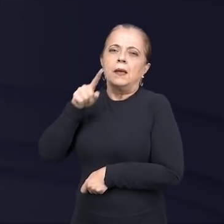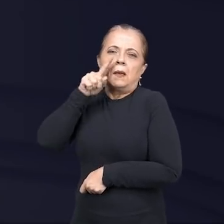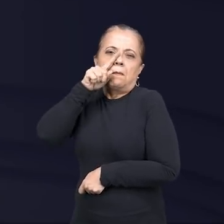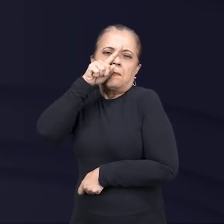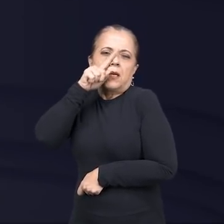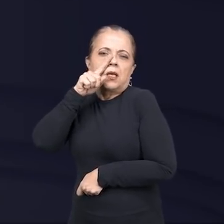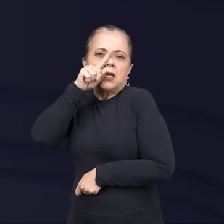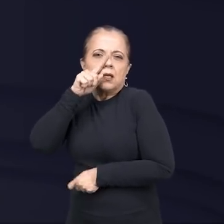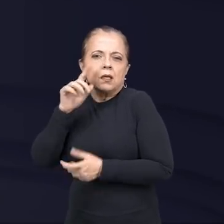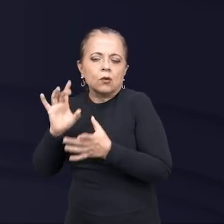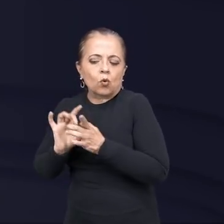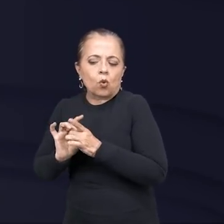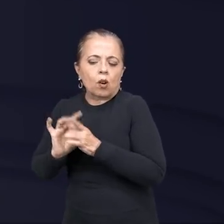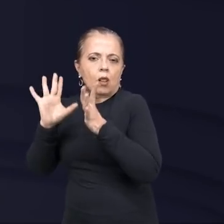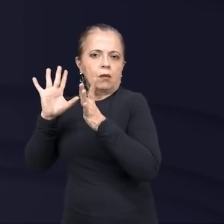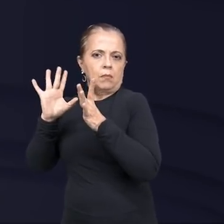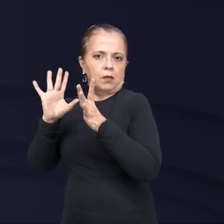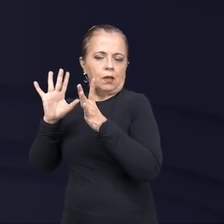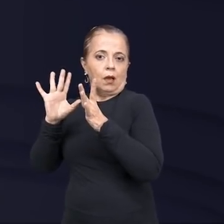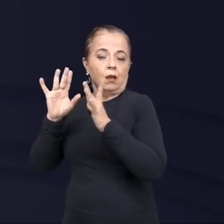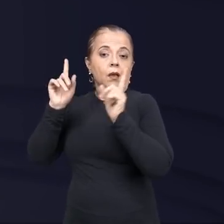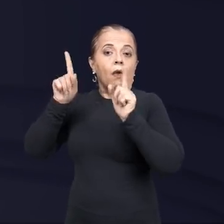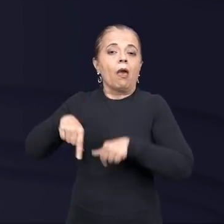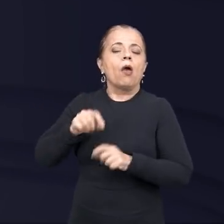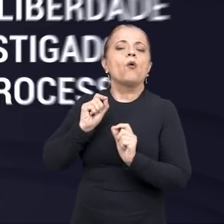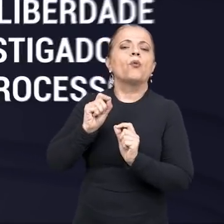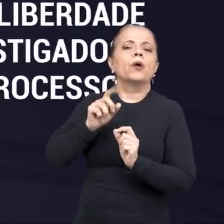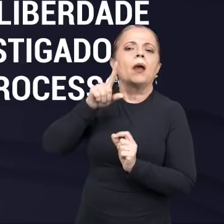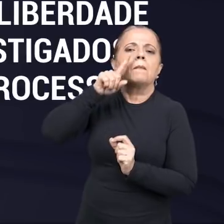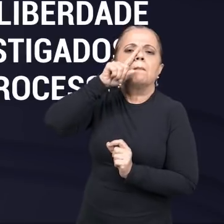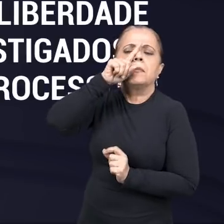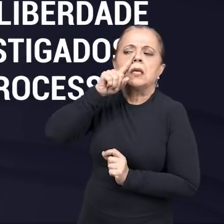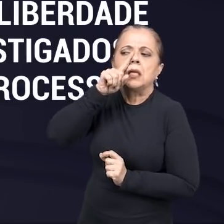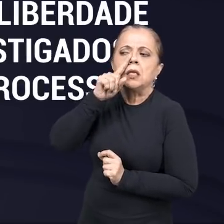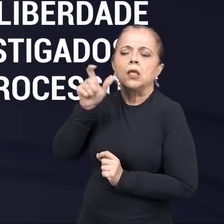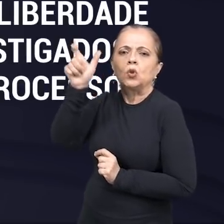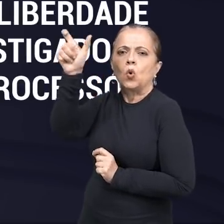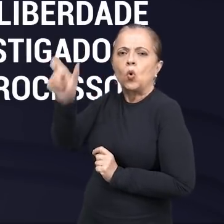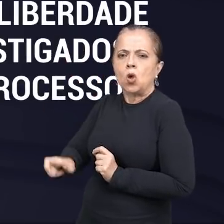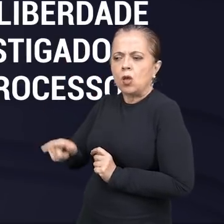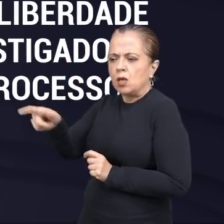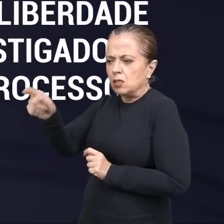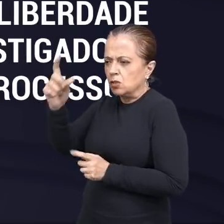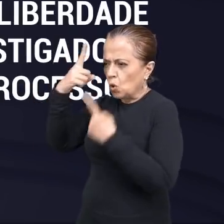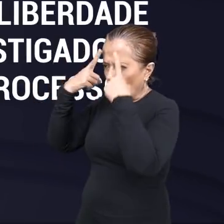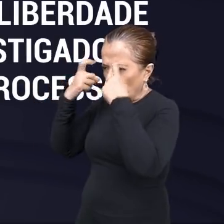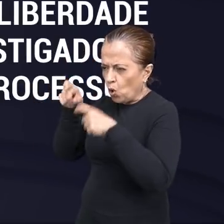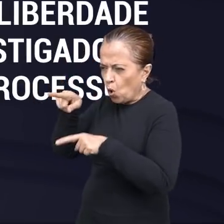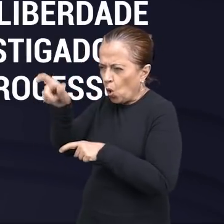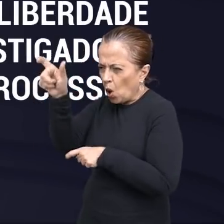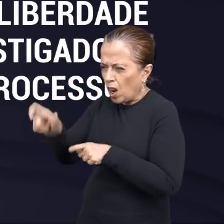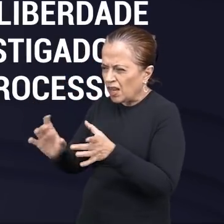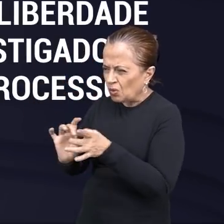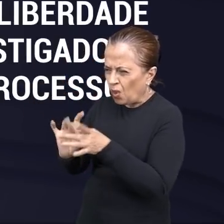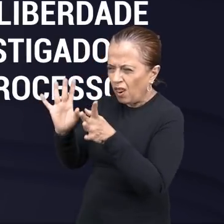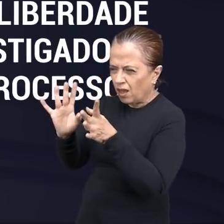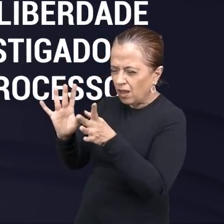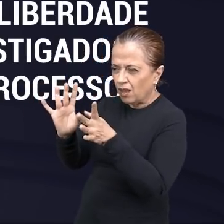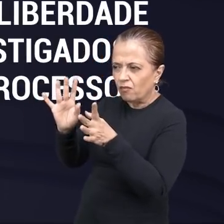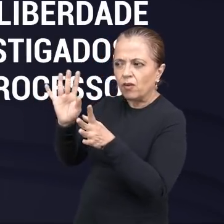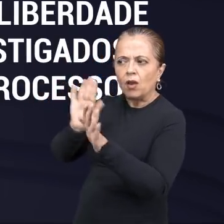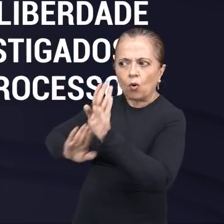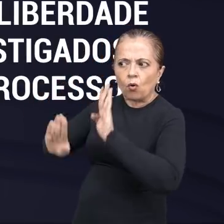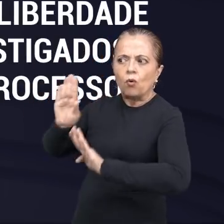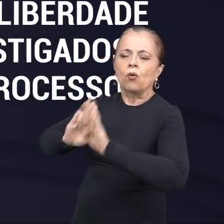tem o chamado periculum libertatis, que é o perigo que a liberdade dos investigados pode gerar